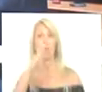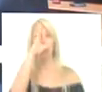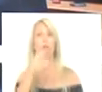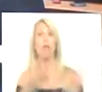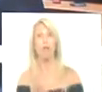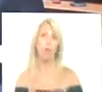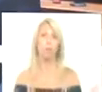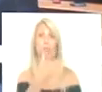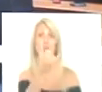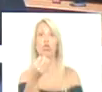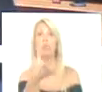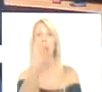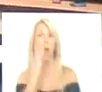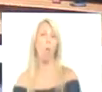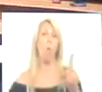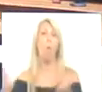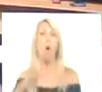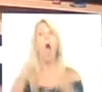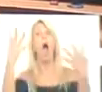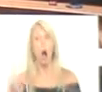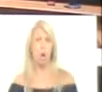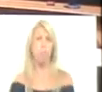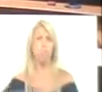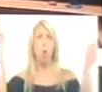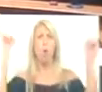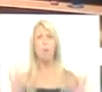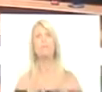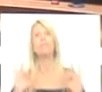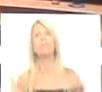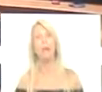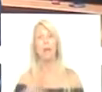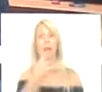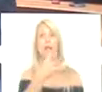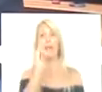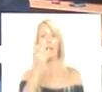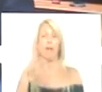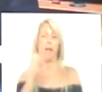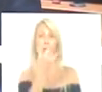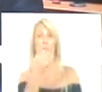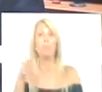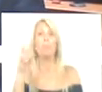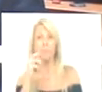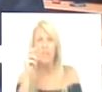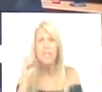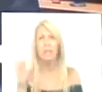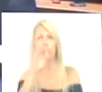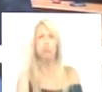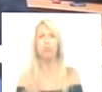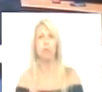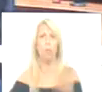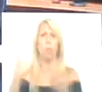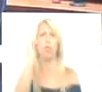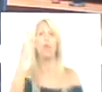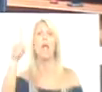IVA em 2012 e agora a bomba atómica do IRS em 2013. Mais de 30% de aumento do IRS e um